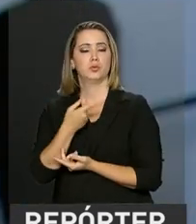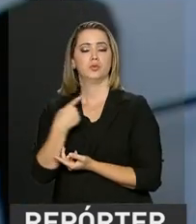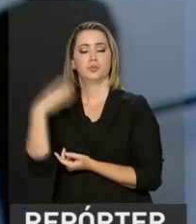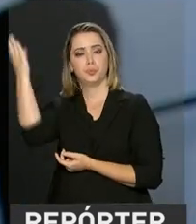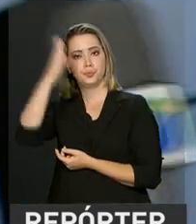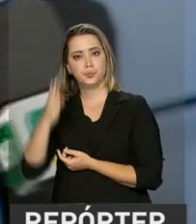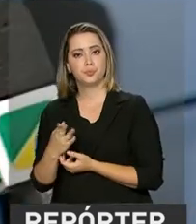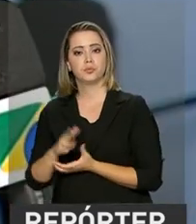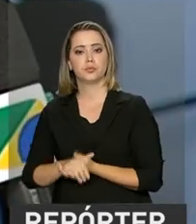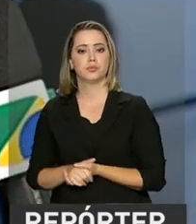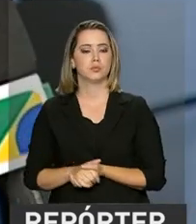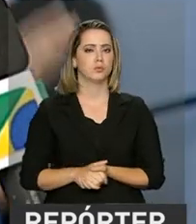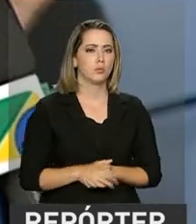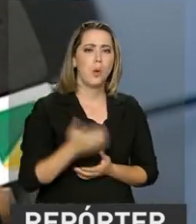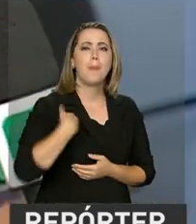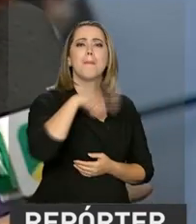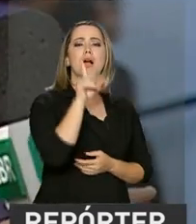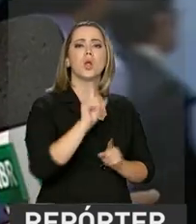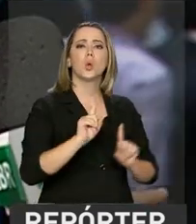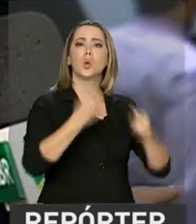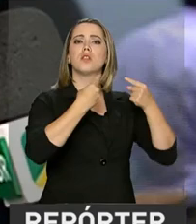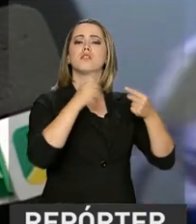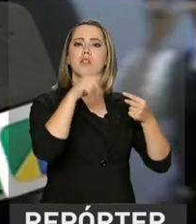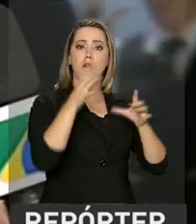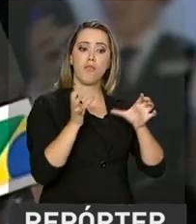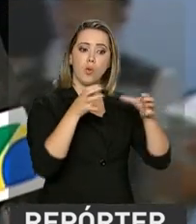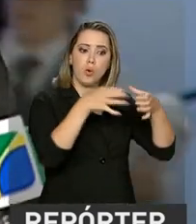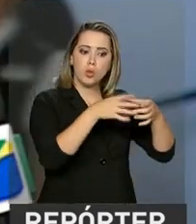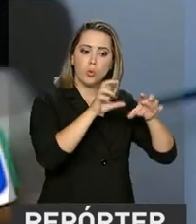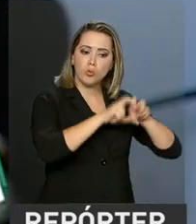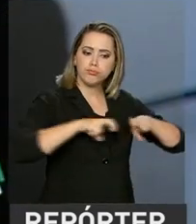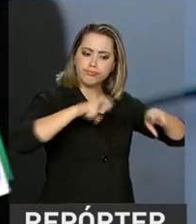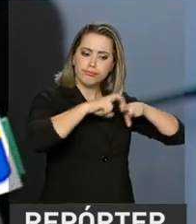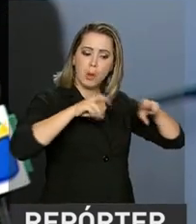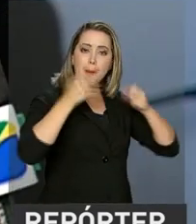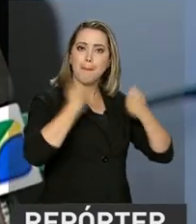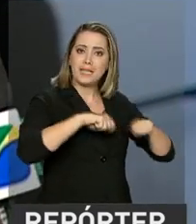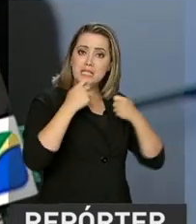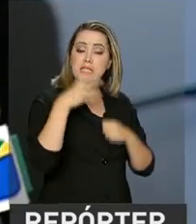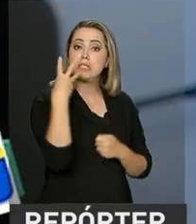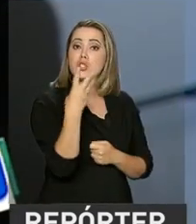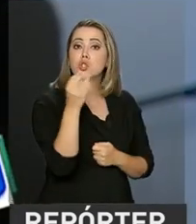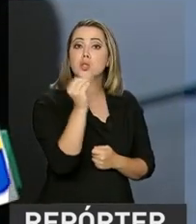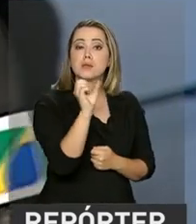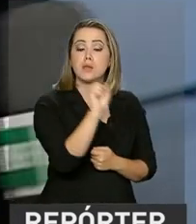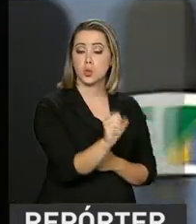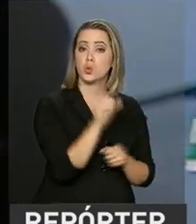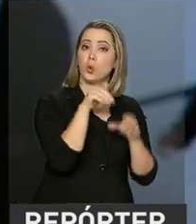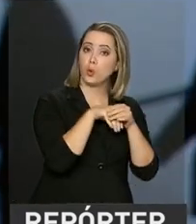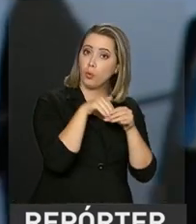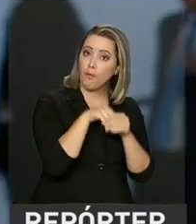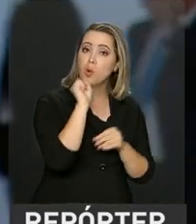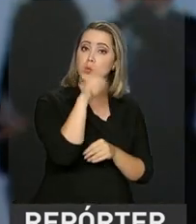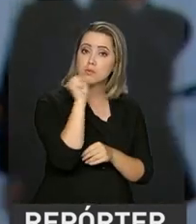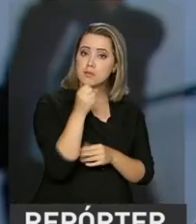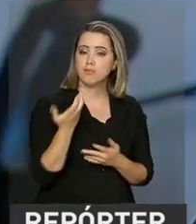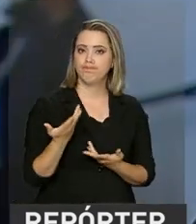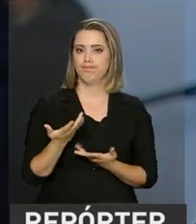Brasil. O maior desafio é no plenário, onde há necessidade de 308 votos favoráveis.